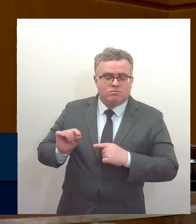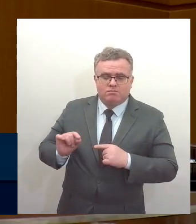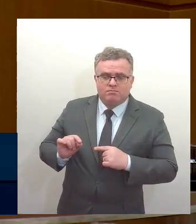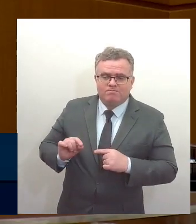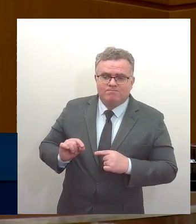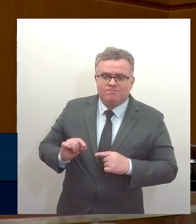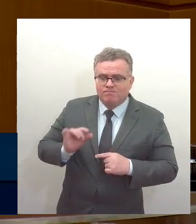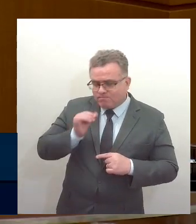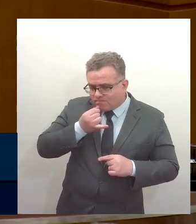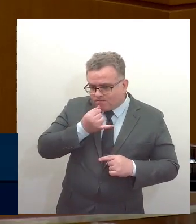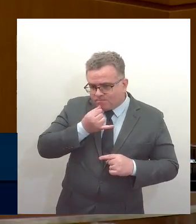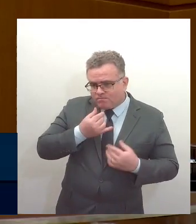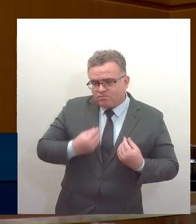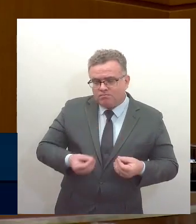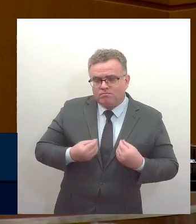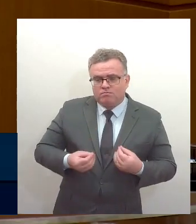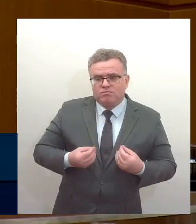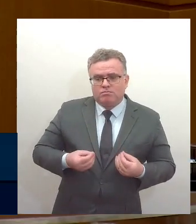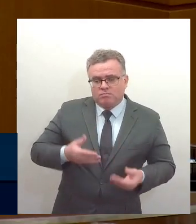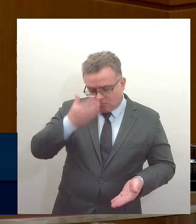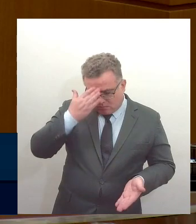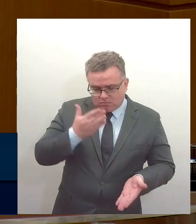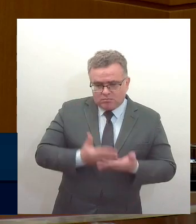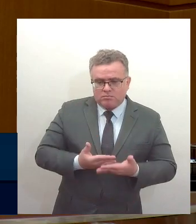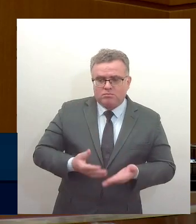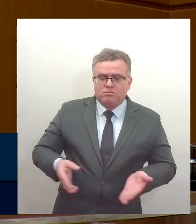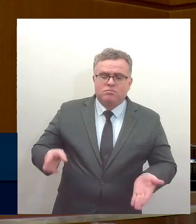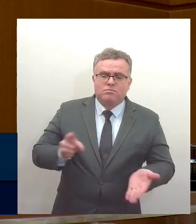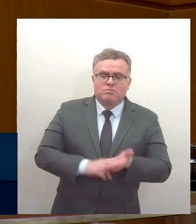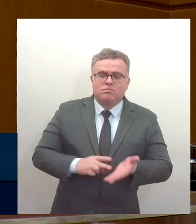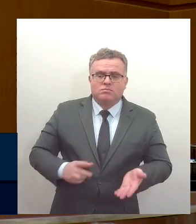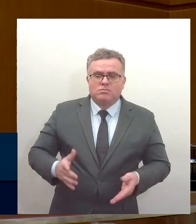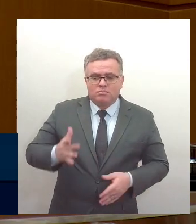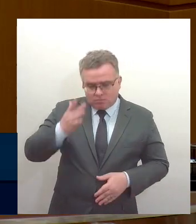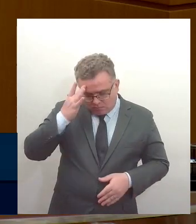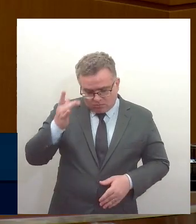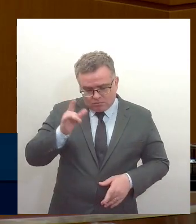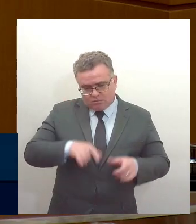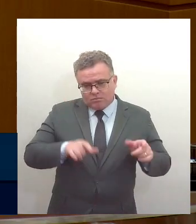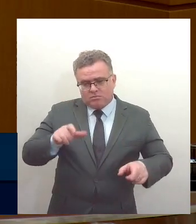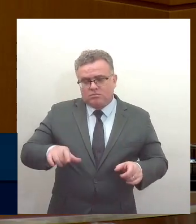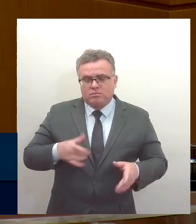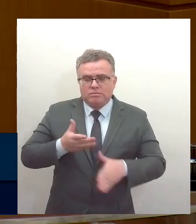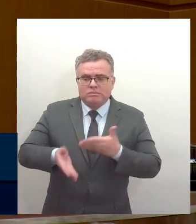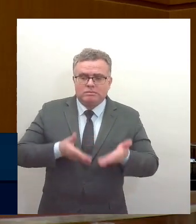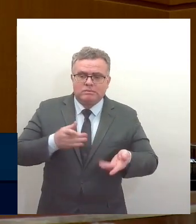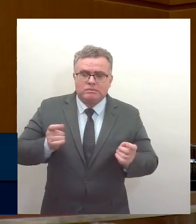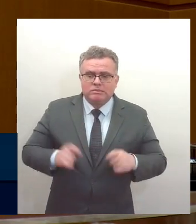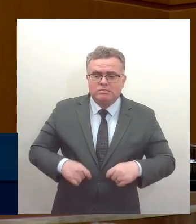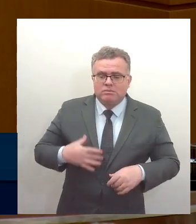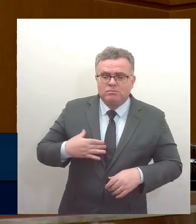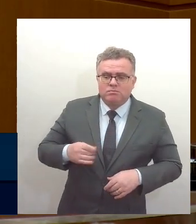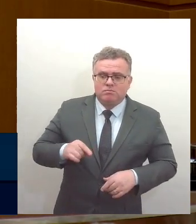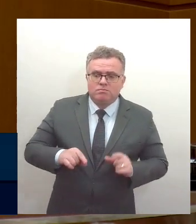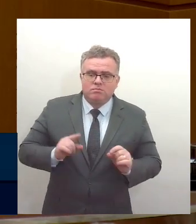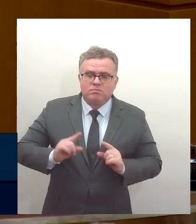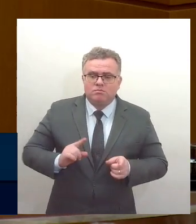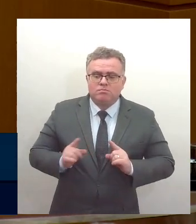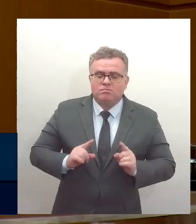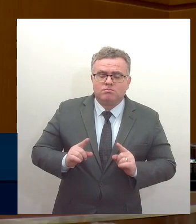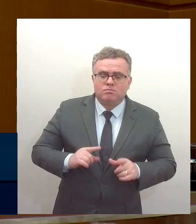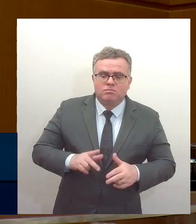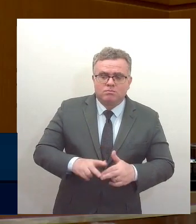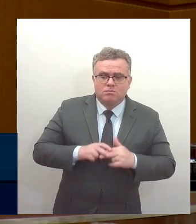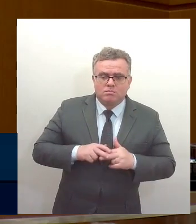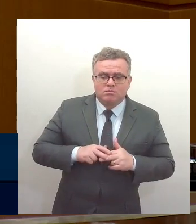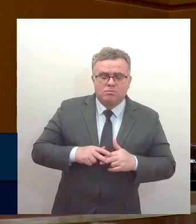é que no outro dia aquelas pessoas não iam poder dar um tratamento digno a seus filhos. E eu estou falando isso aqui, não é discurso da